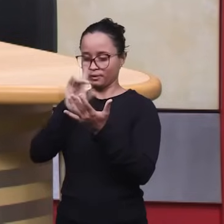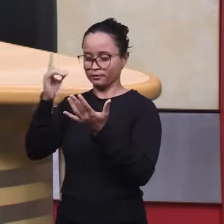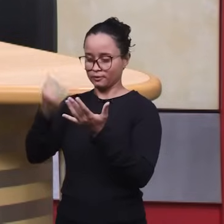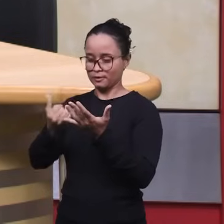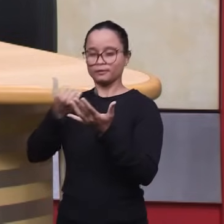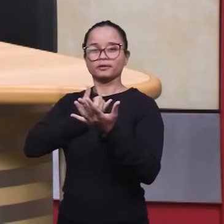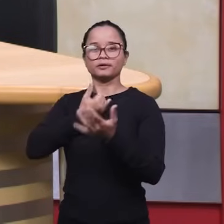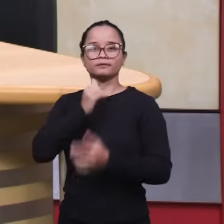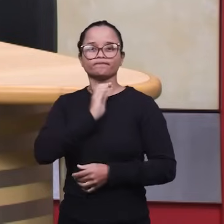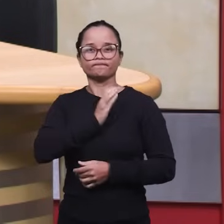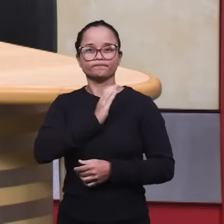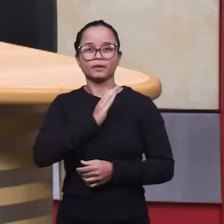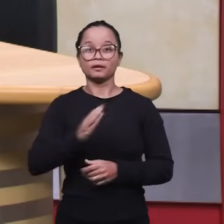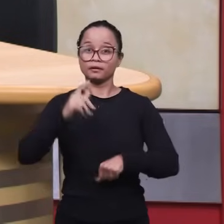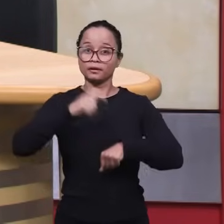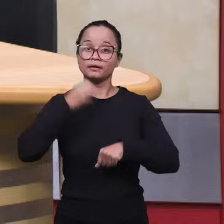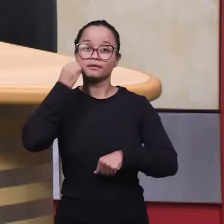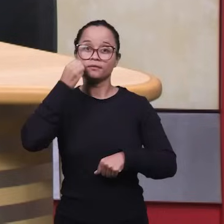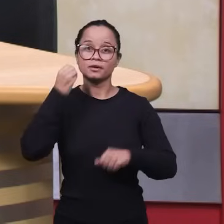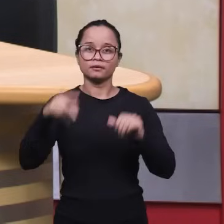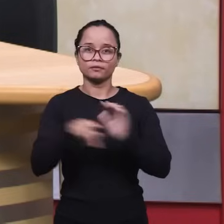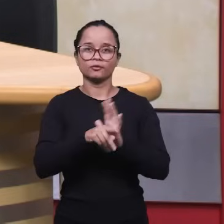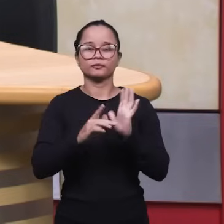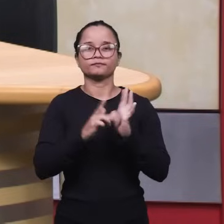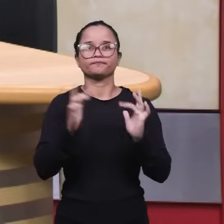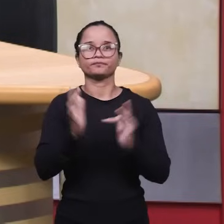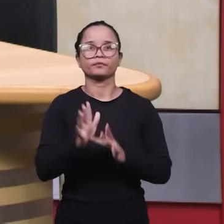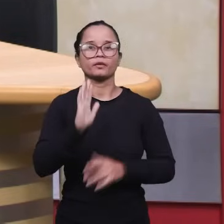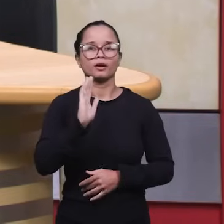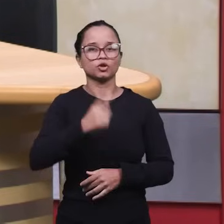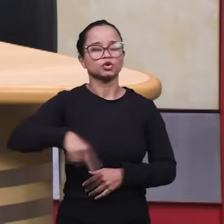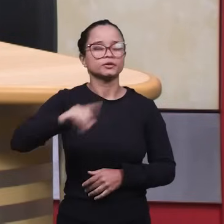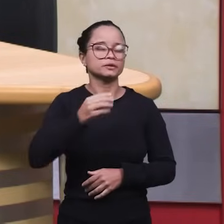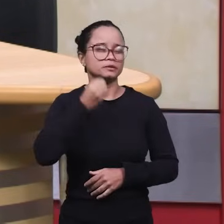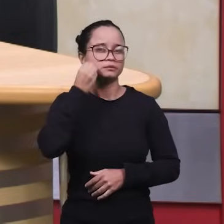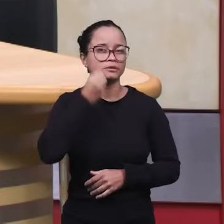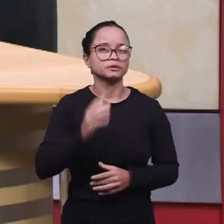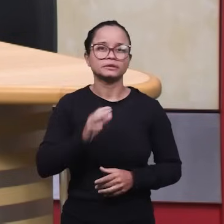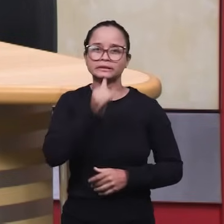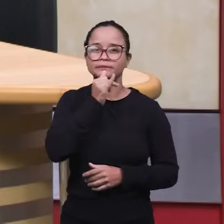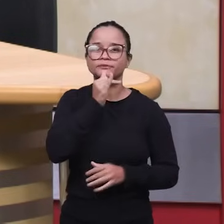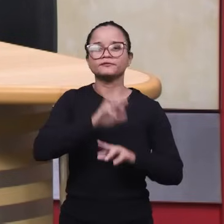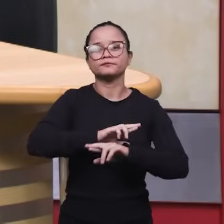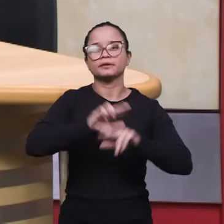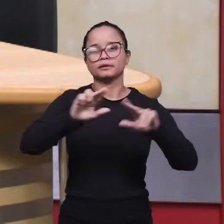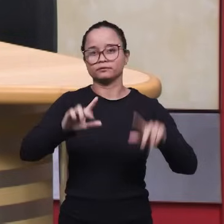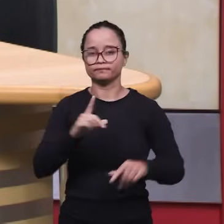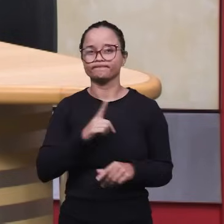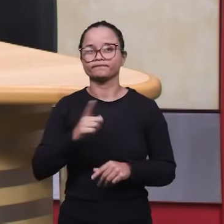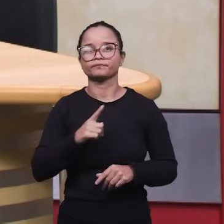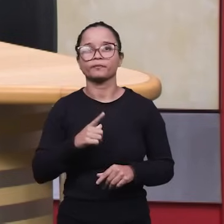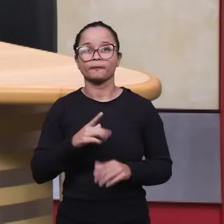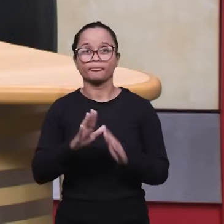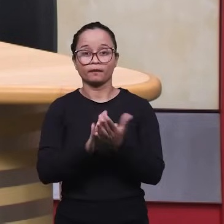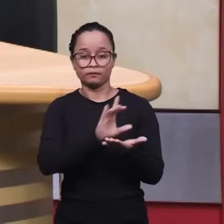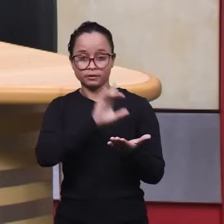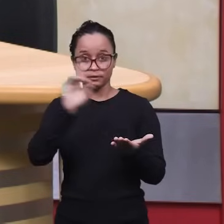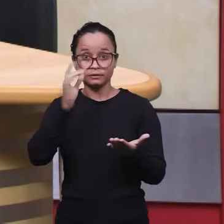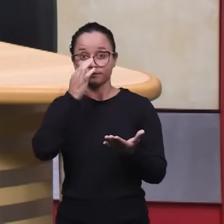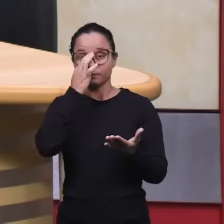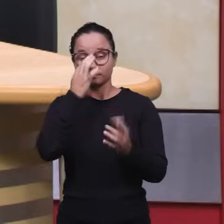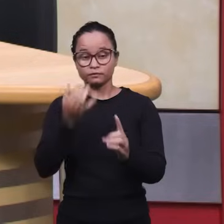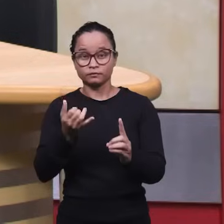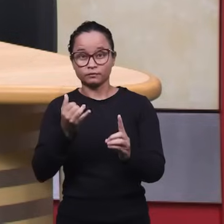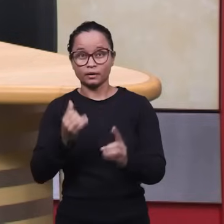seria aplicável àquele momento, a experiência de Jesus. Nós temos vários exemplos disso, quando a palavra de Deus foi esquecida, às vezes, né, quando Hulda, né,